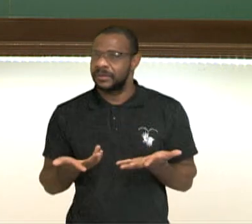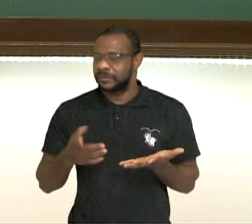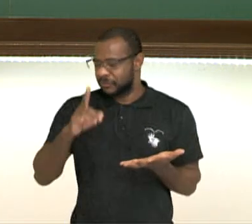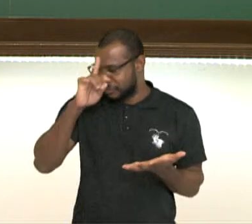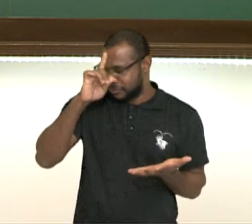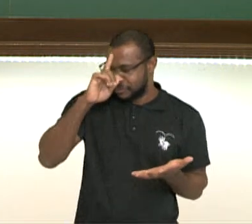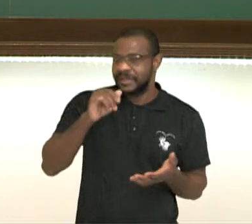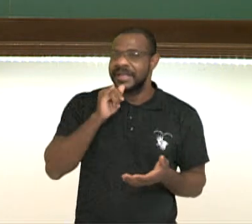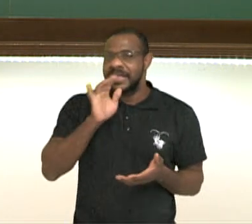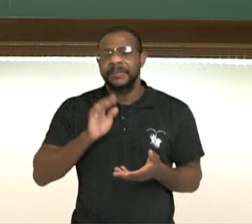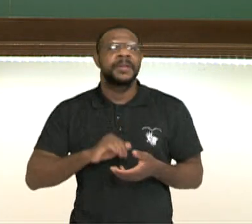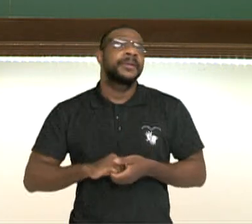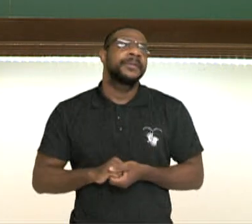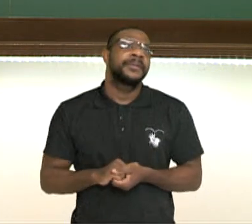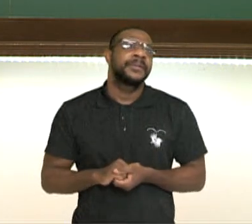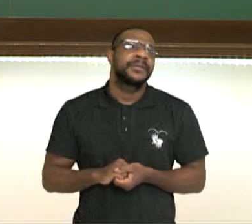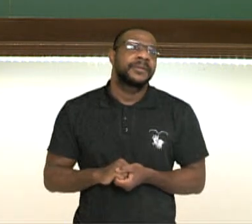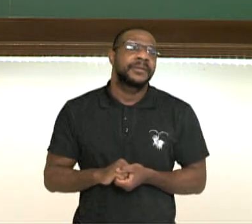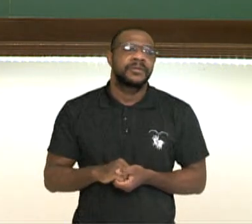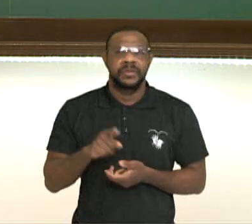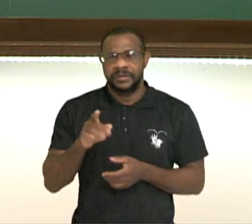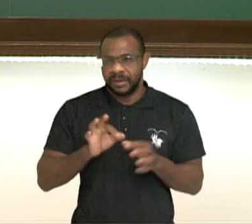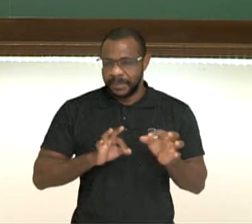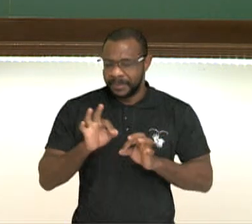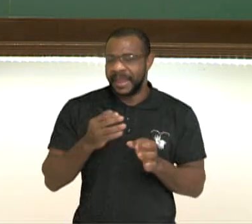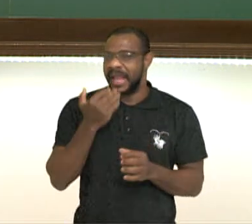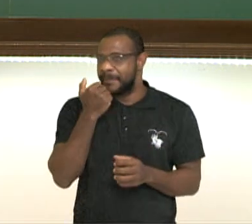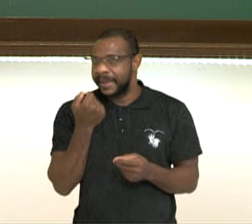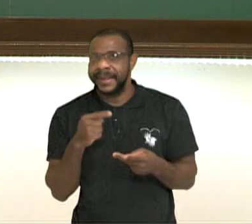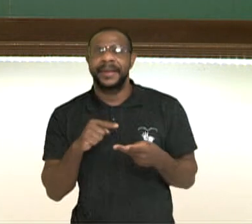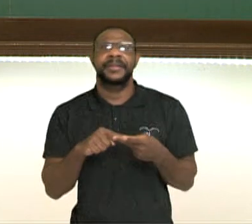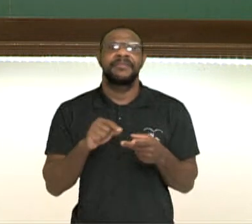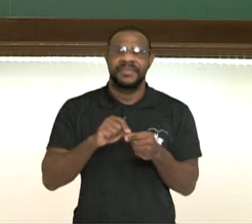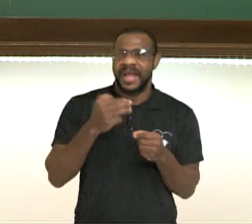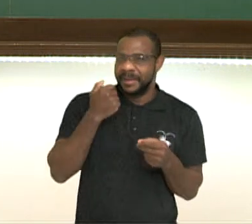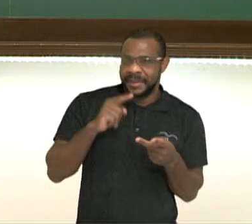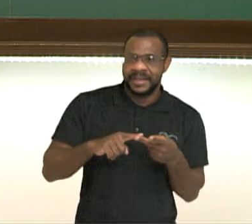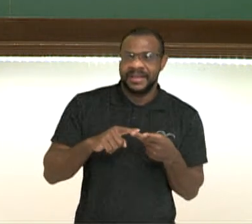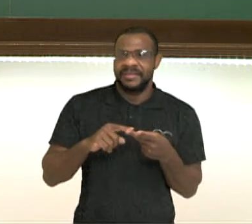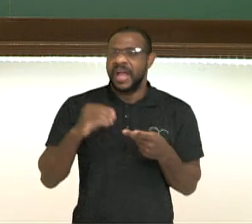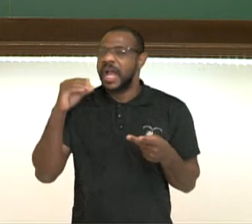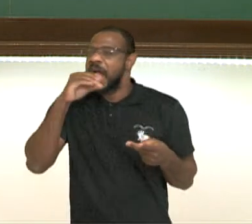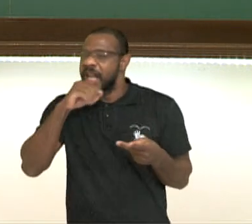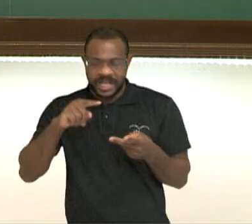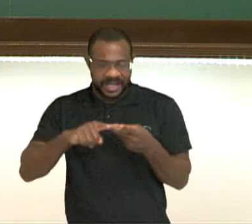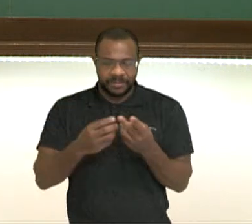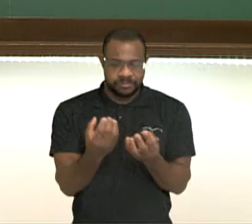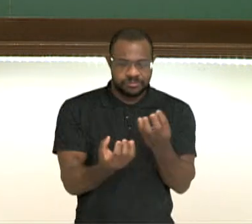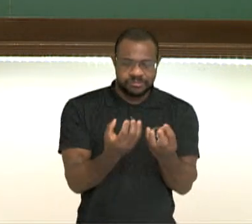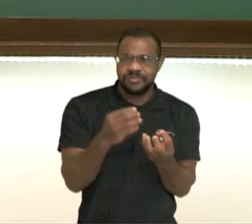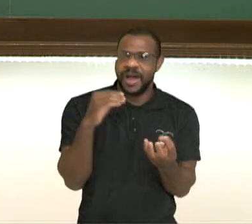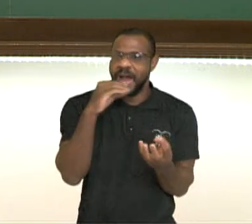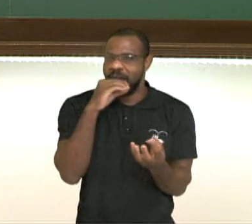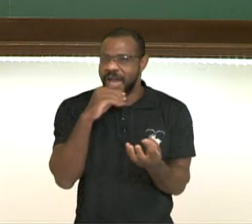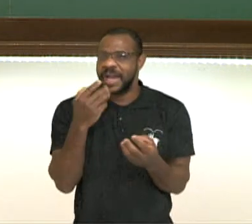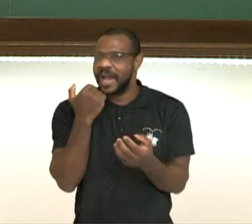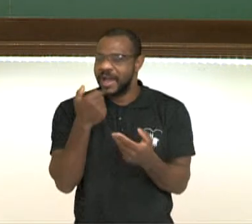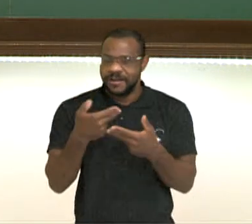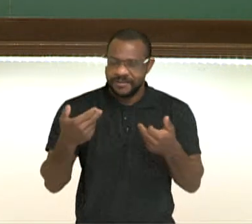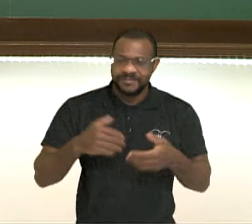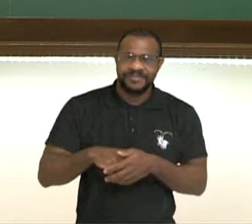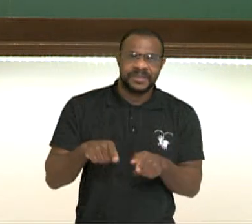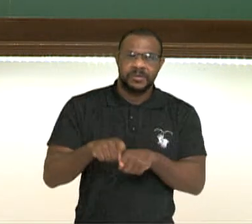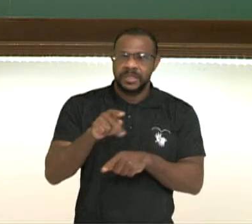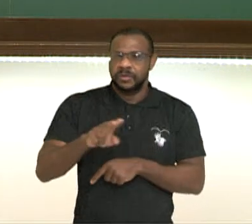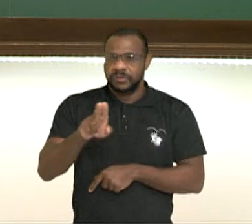quando, por exemplo, você vai preparar um alimento, você vai aquecer um alimento, ou ainda quando você se desloca